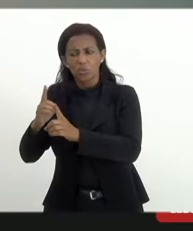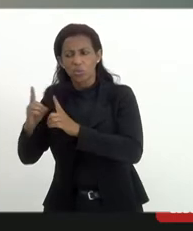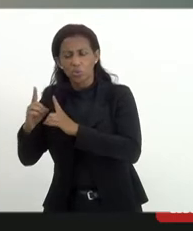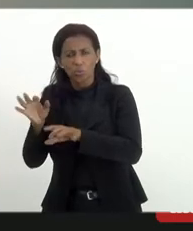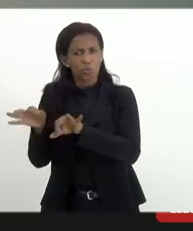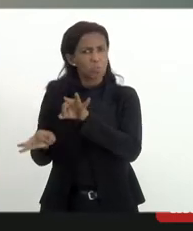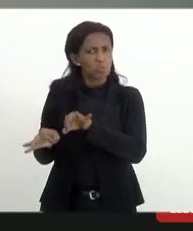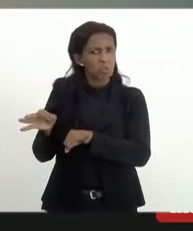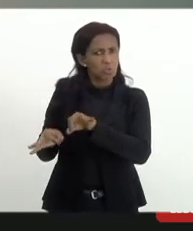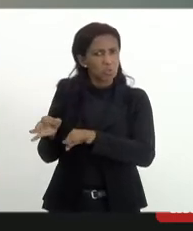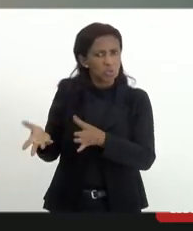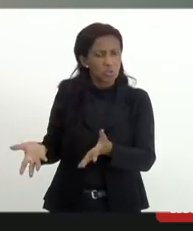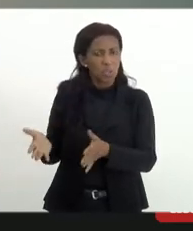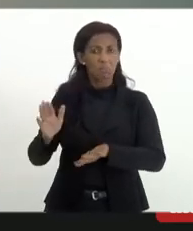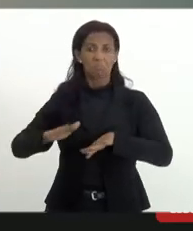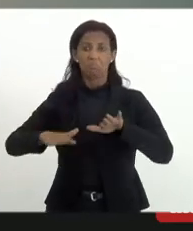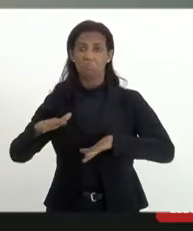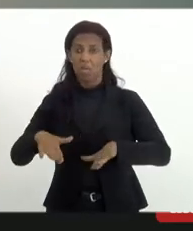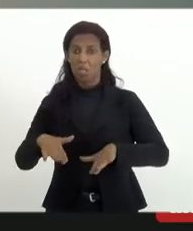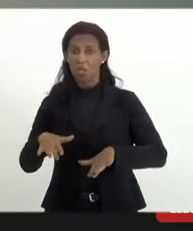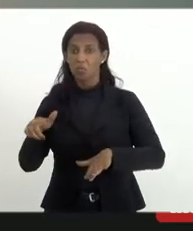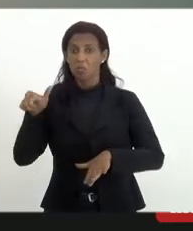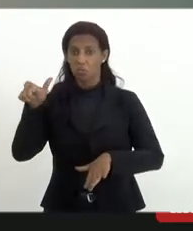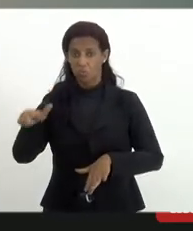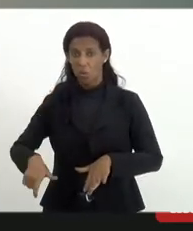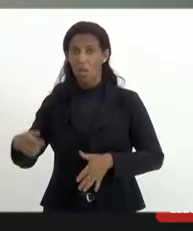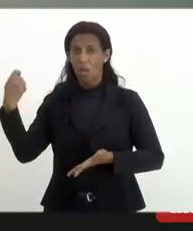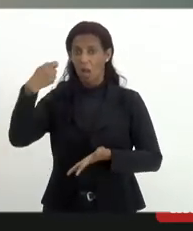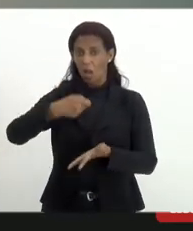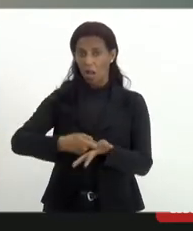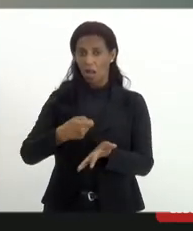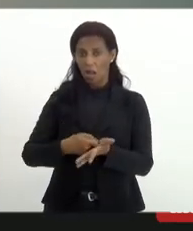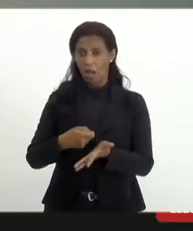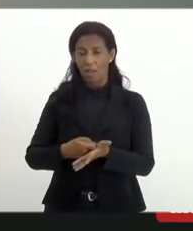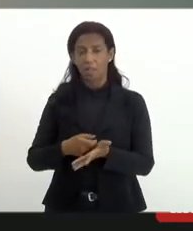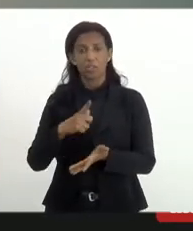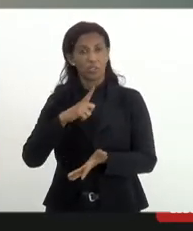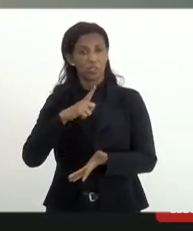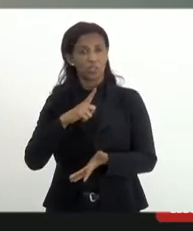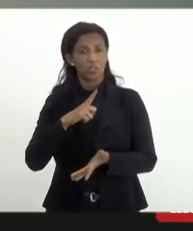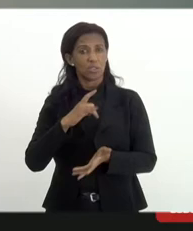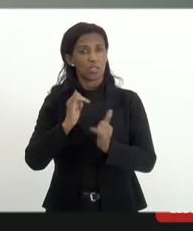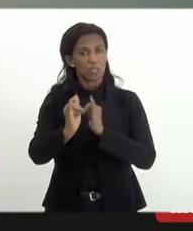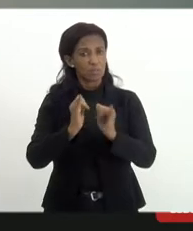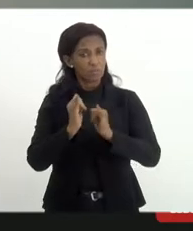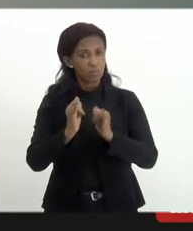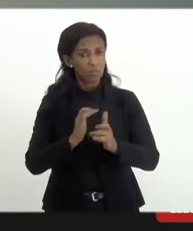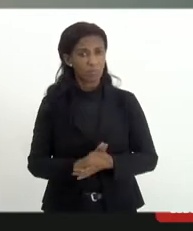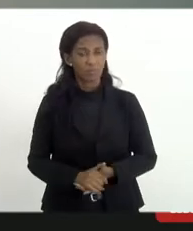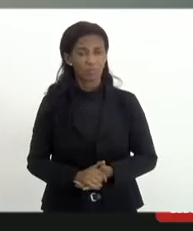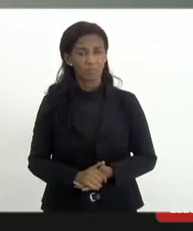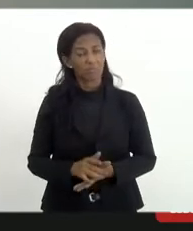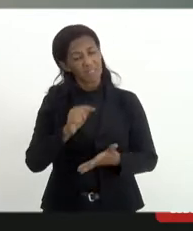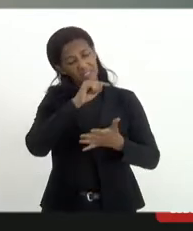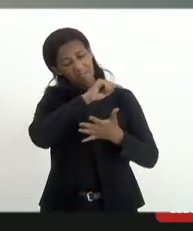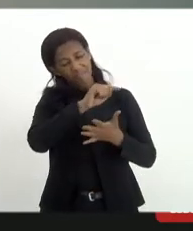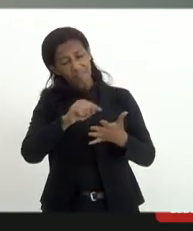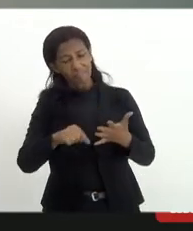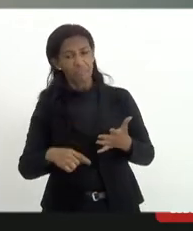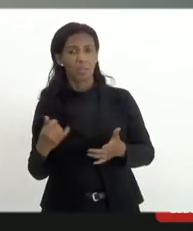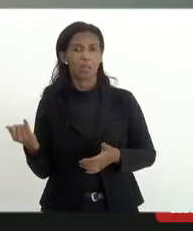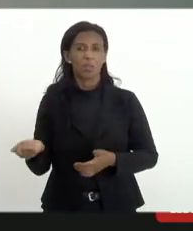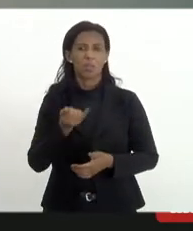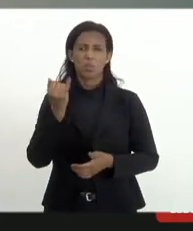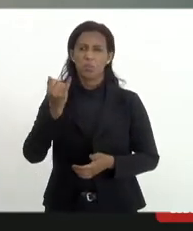poder constituir, embora o juiz nos garanta o direito de obter as informações? Então, esses são pontos que eu considero